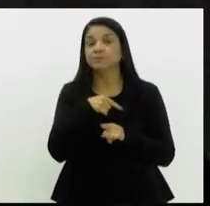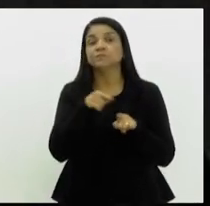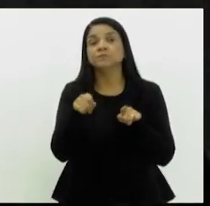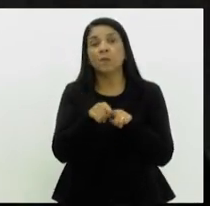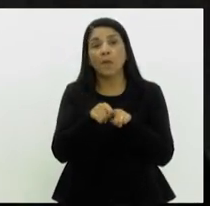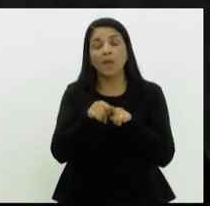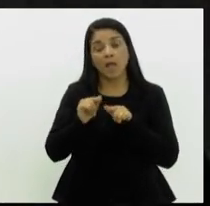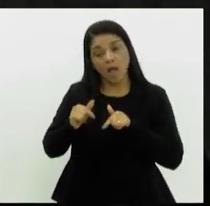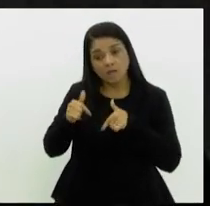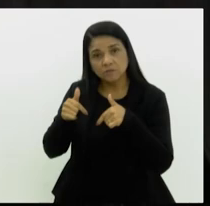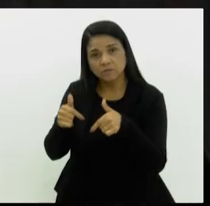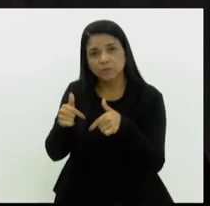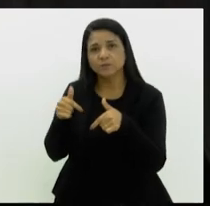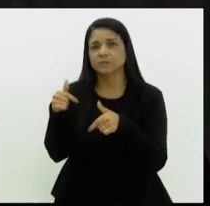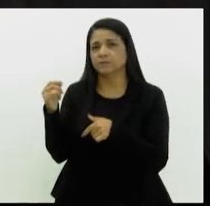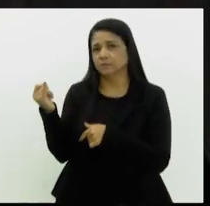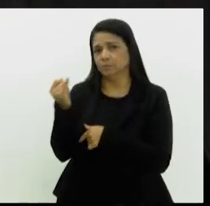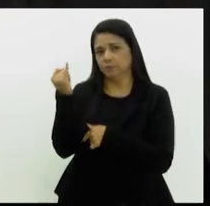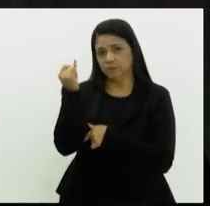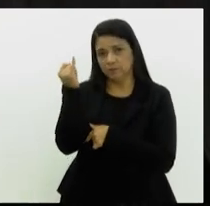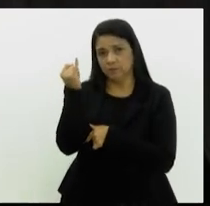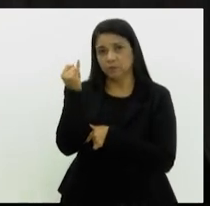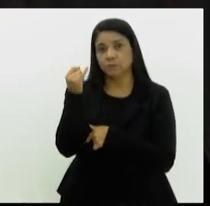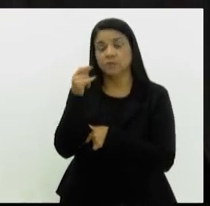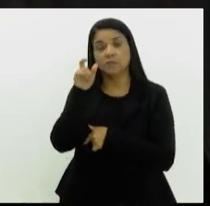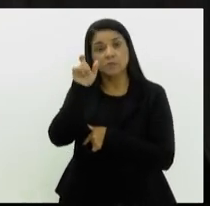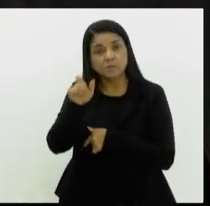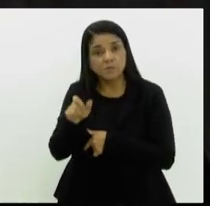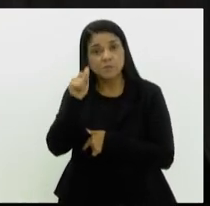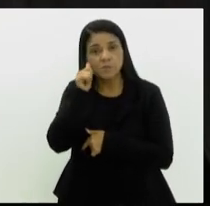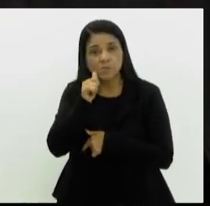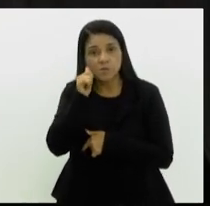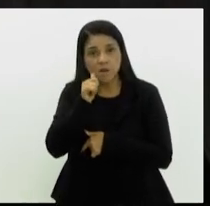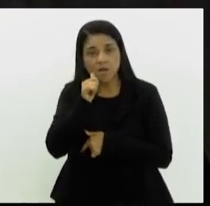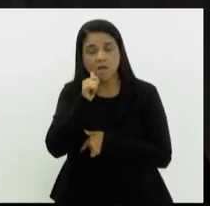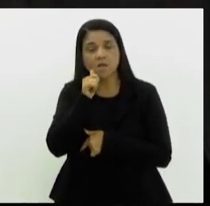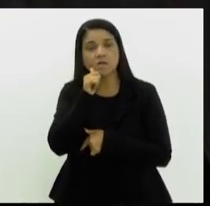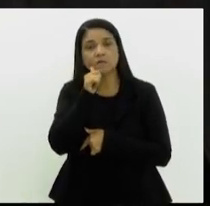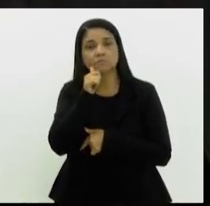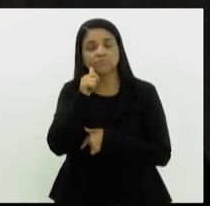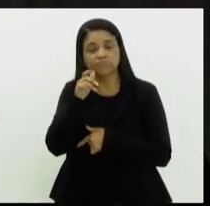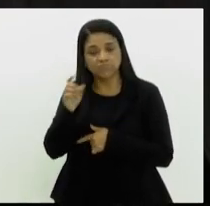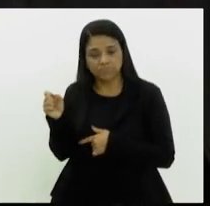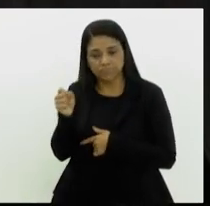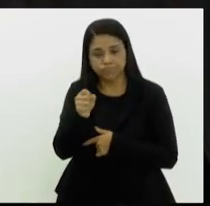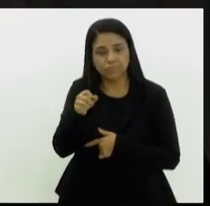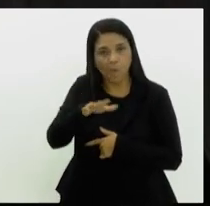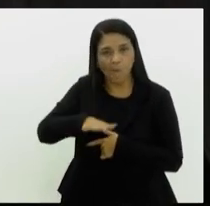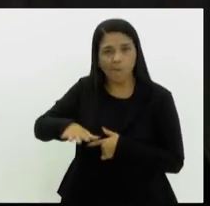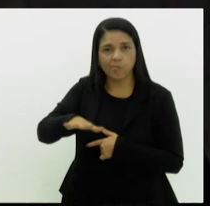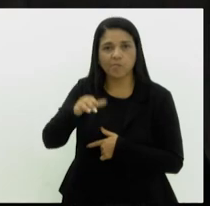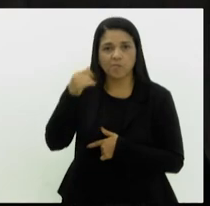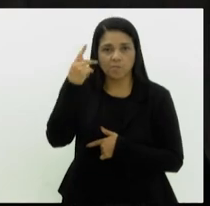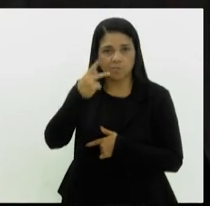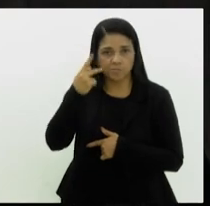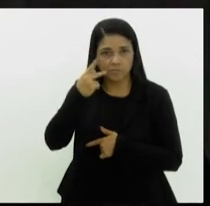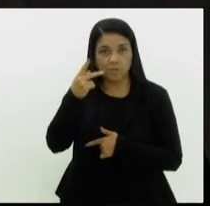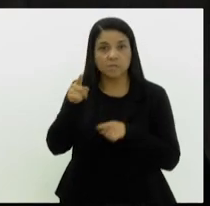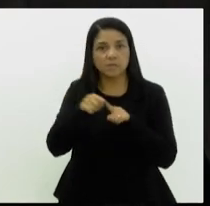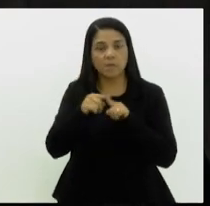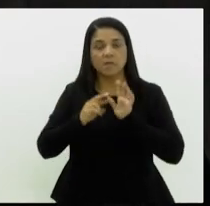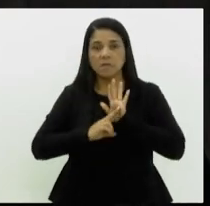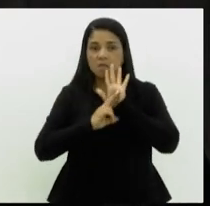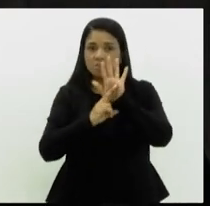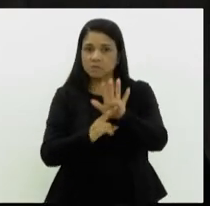como essas são importantíssimas para que as mulheres possam ocupar os espaços de poder, o espaço da política, e crescer em termos de